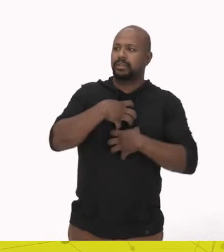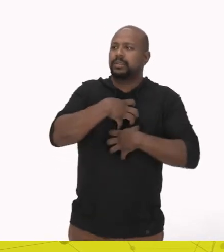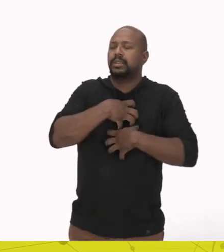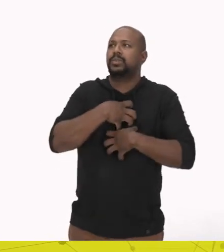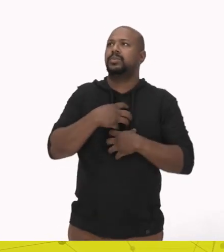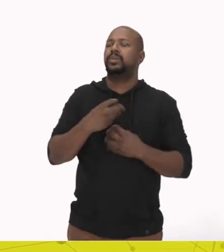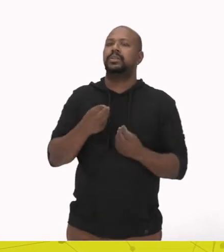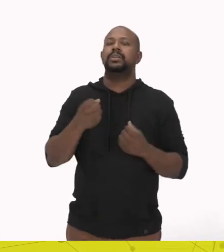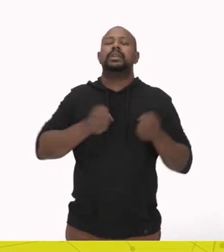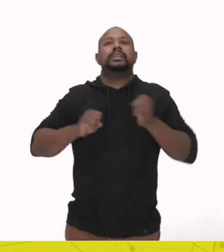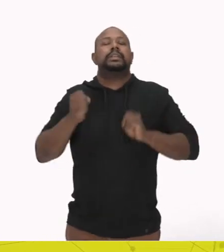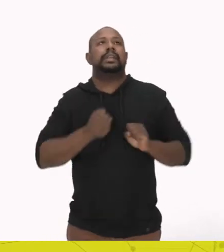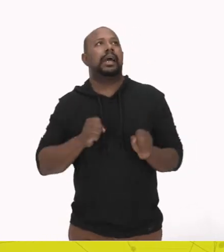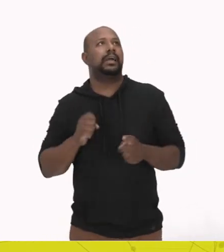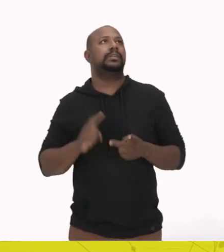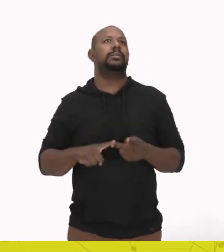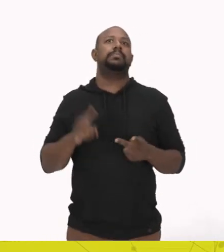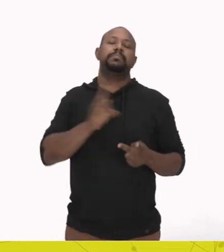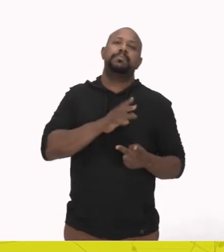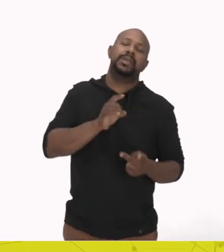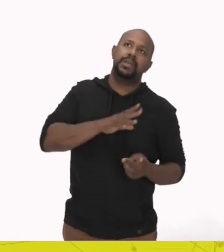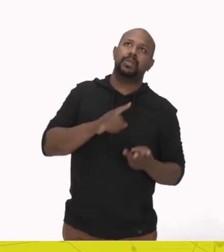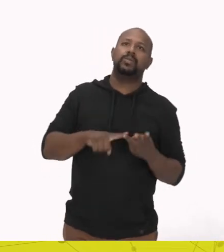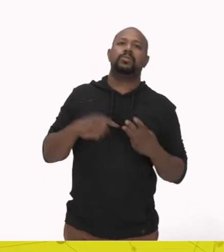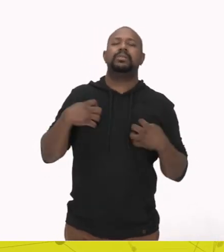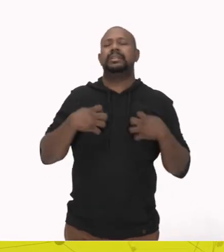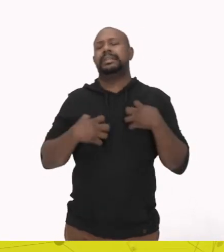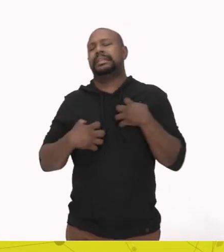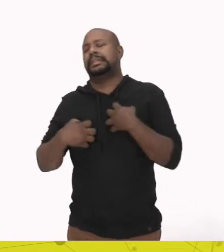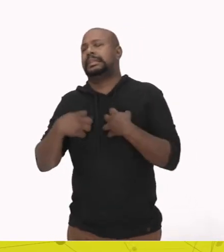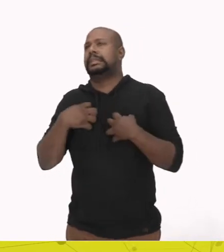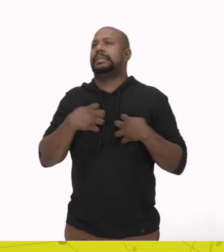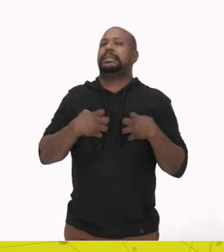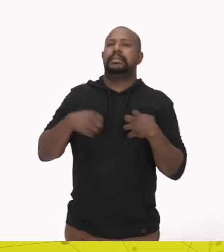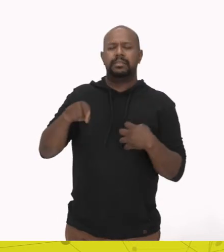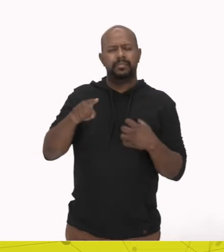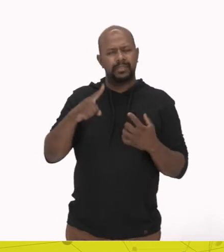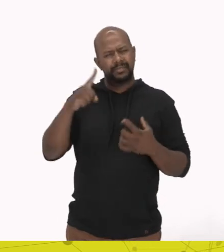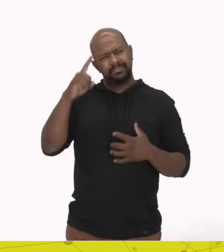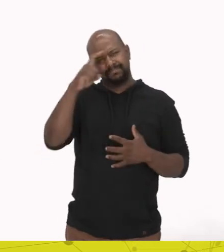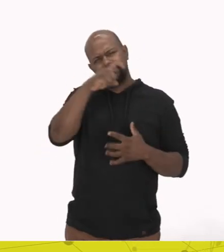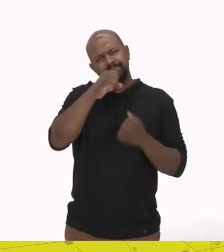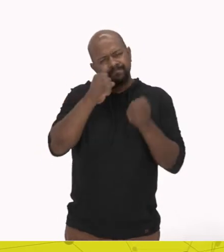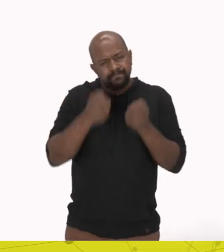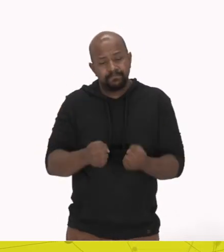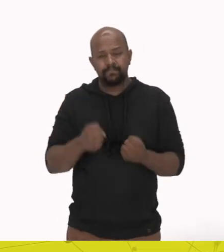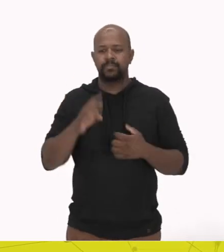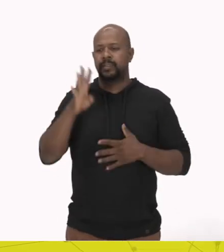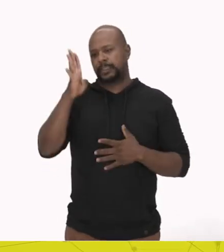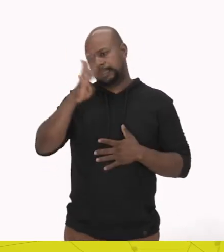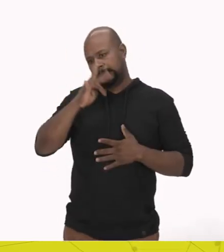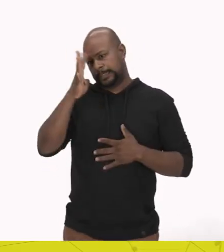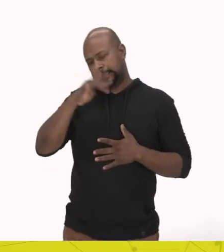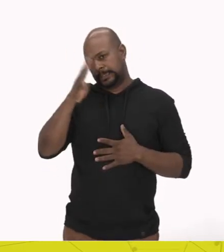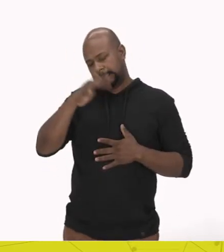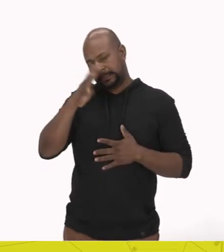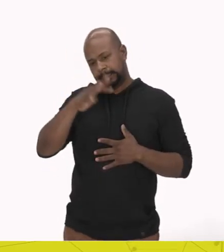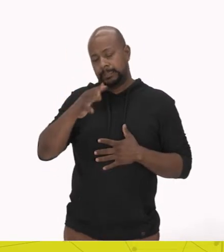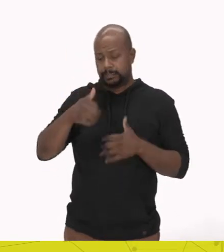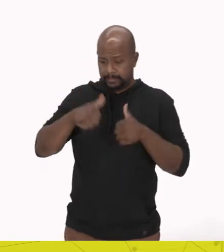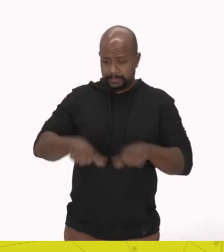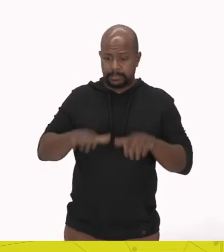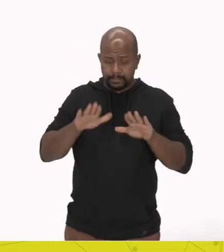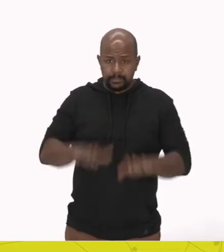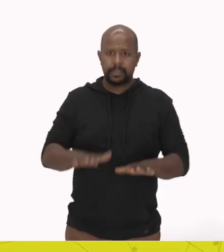emoções e sensações de ansiedade, medo, angústia. Isso vai dificultar a permanência